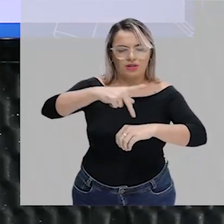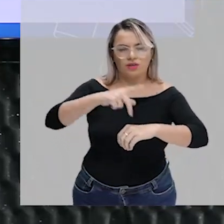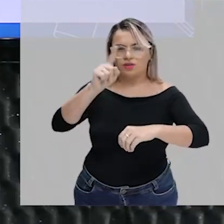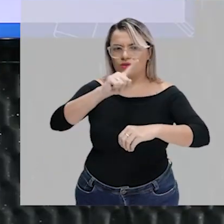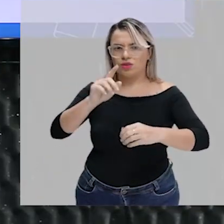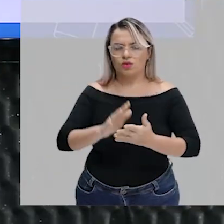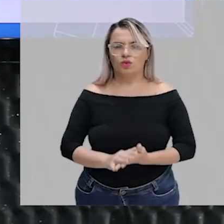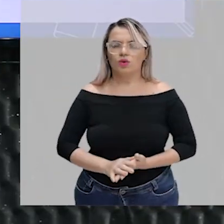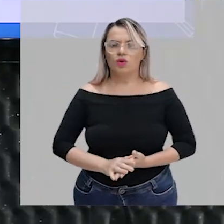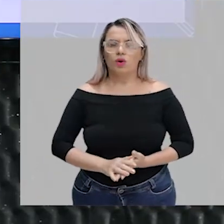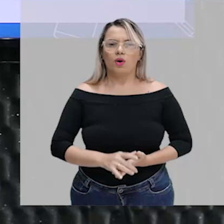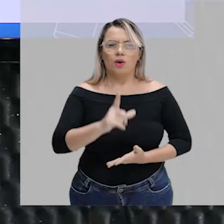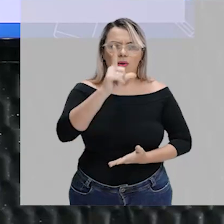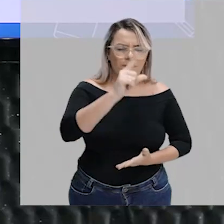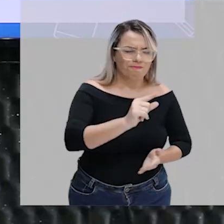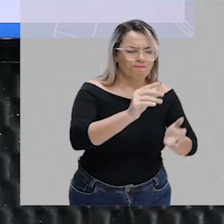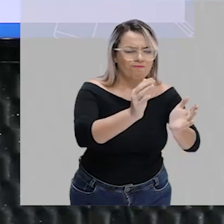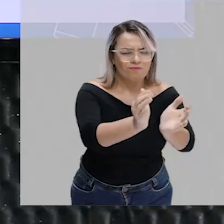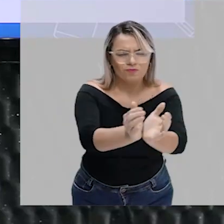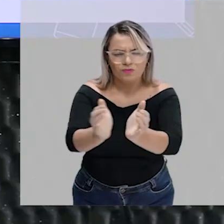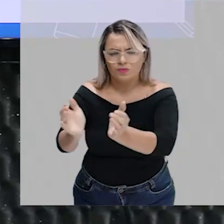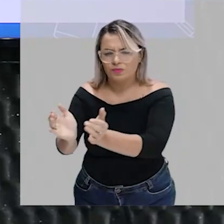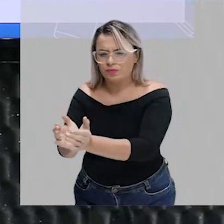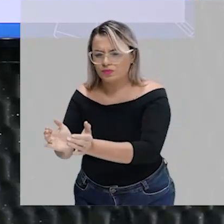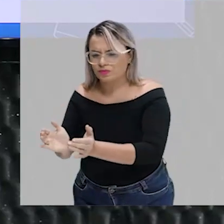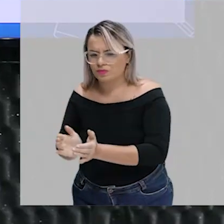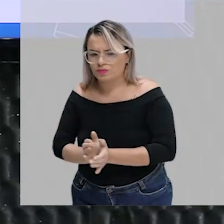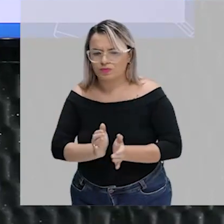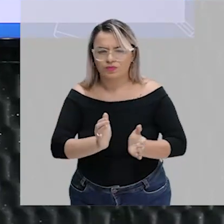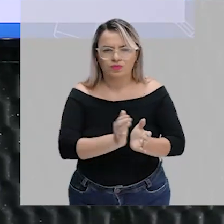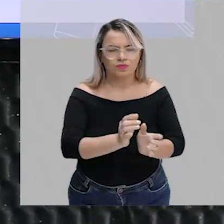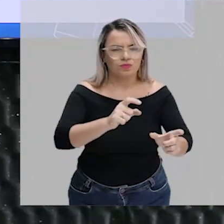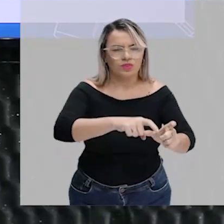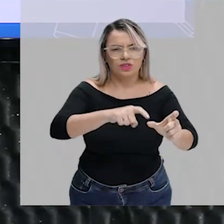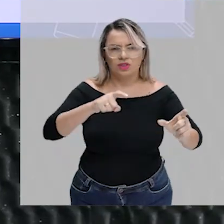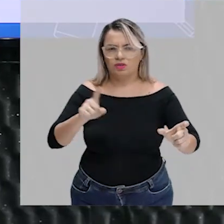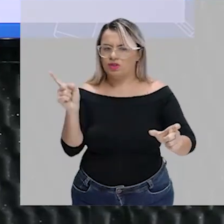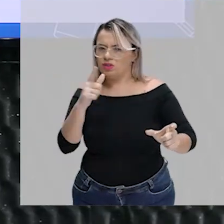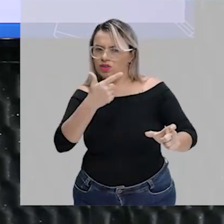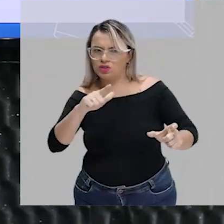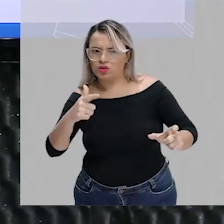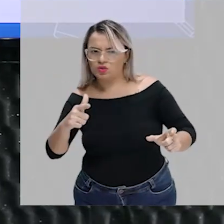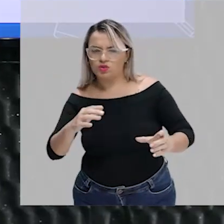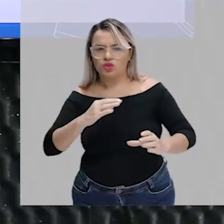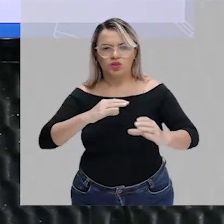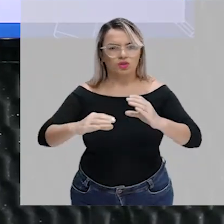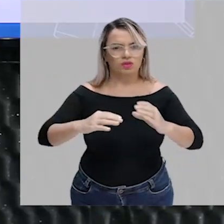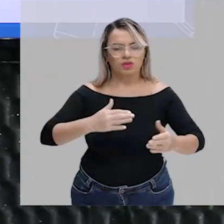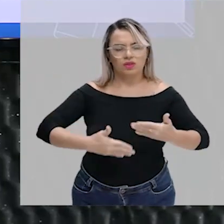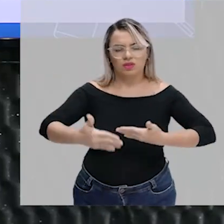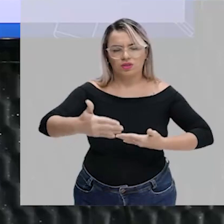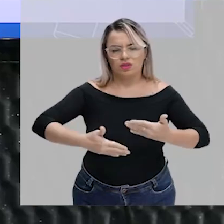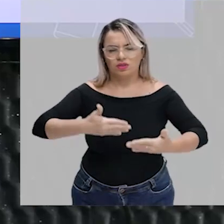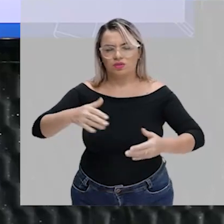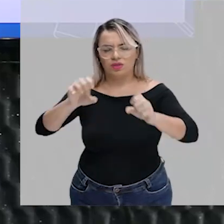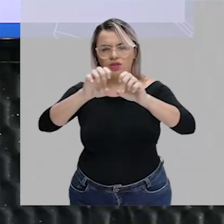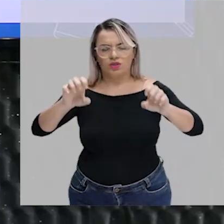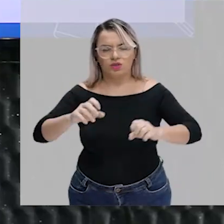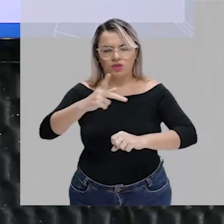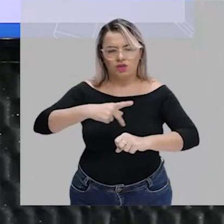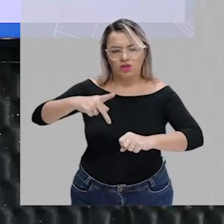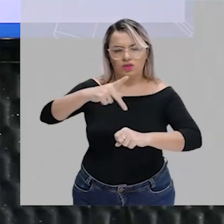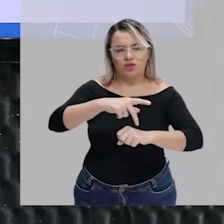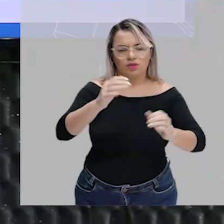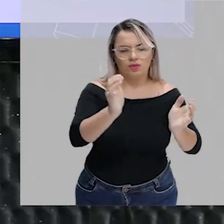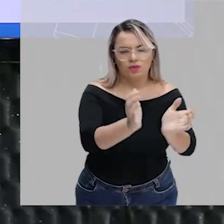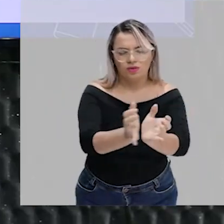pequenos núcleos privados e independentes entre si que não se comunicavam na estrutura de um Estado ou país. Cada